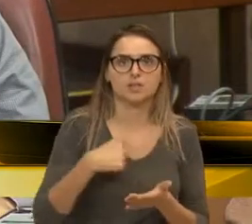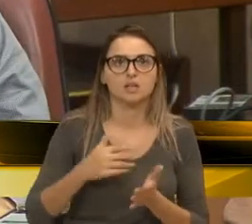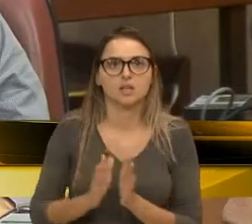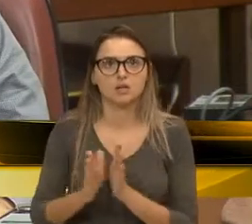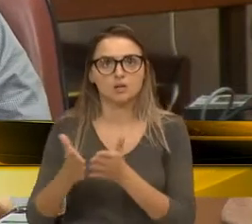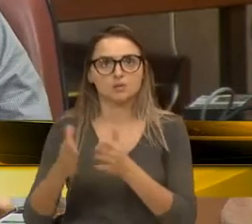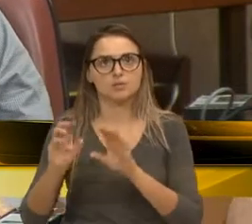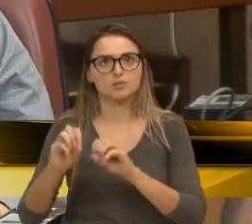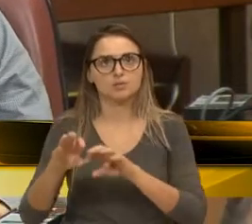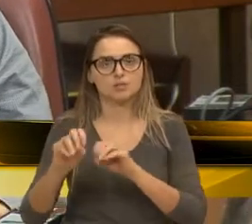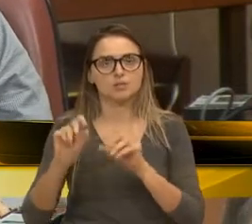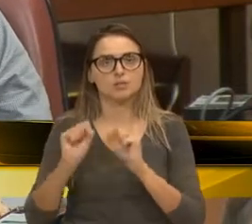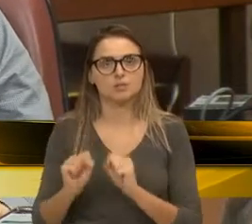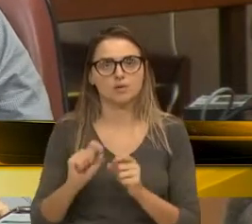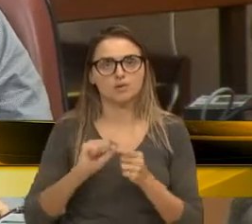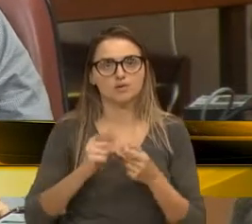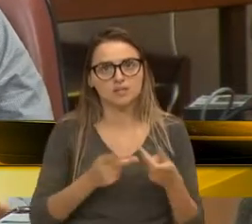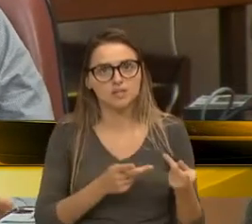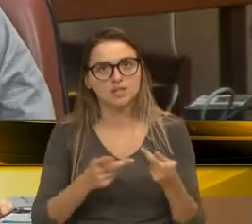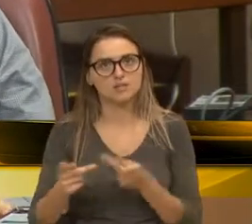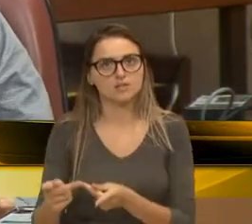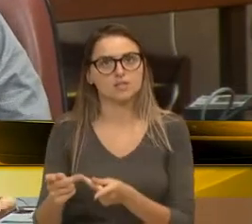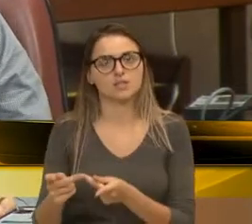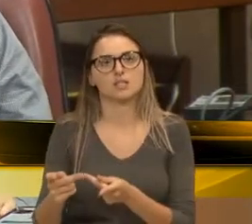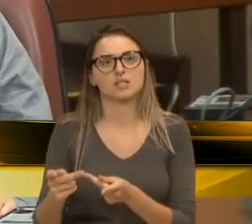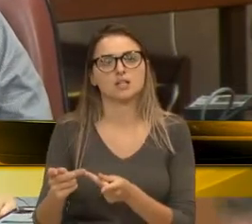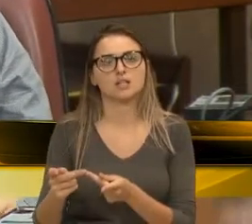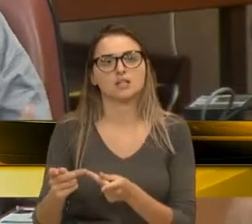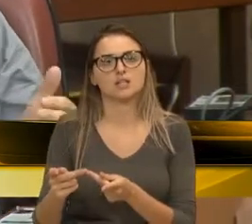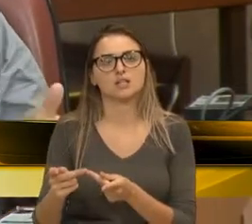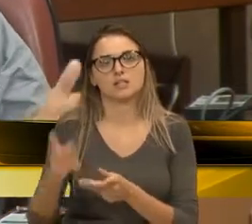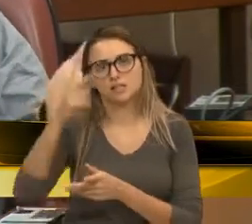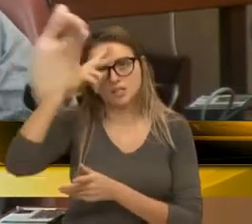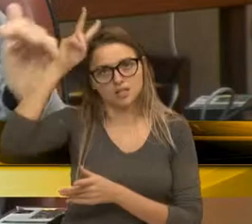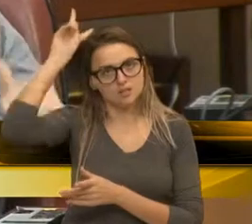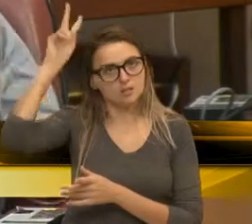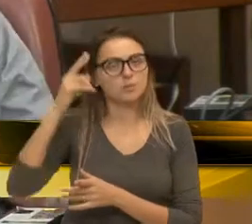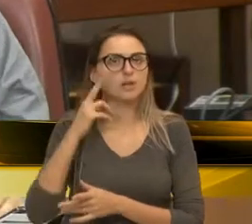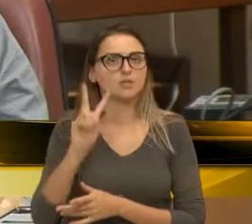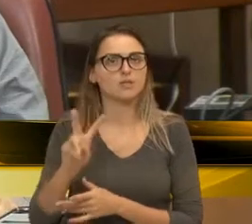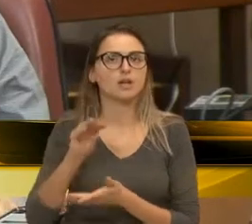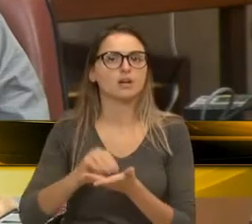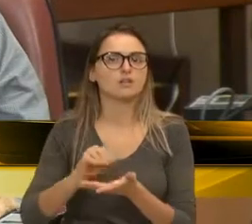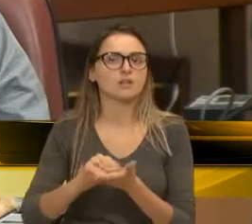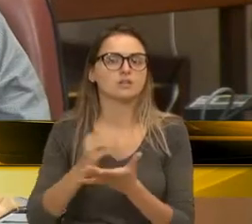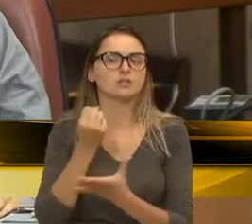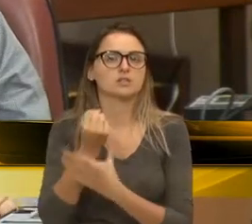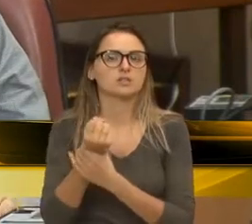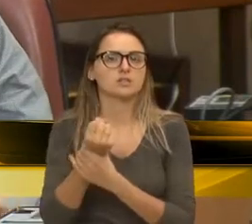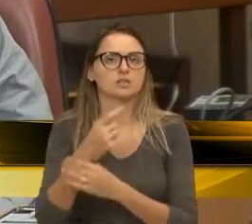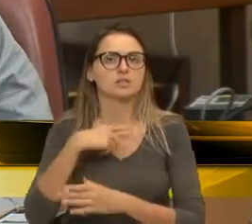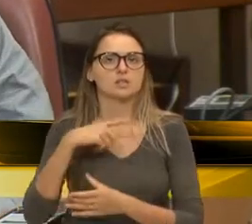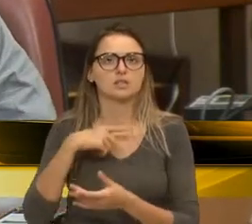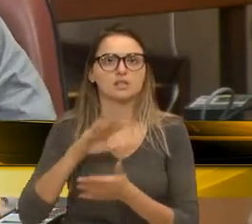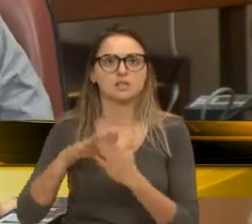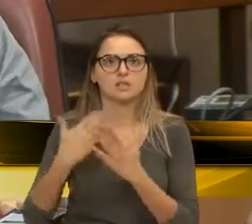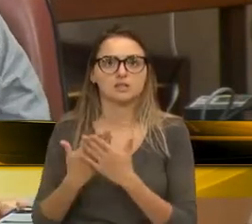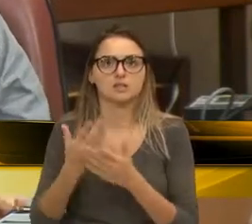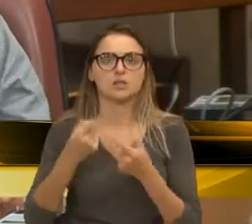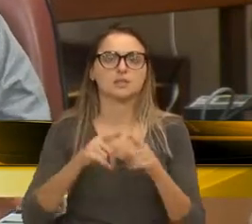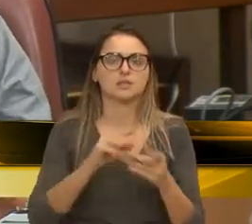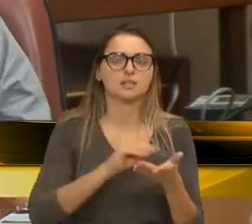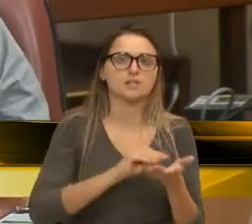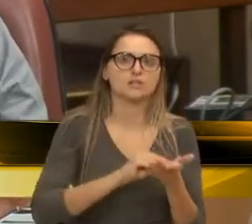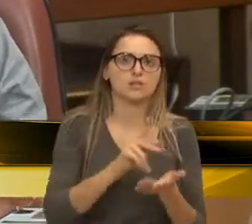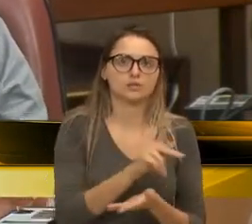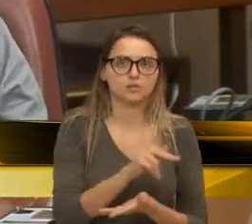Educação que a gente possa fazer uma visita em loco, vereador Edson da Rosa, para ver a situação da insegurança que está na escola, mas principalmente a falta de